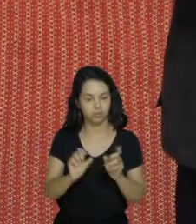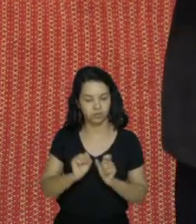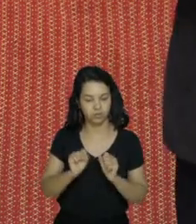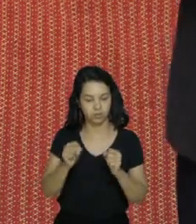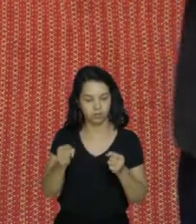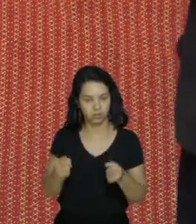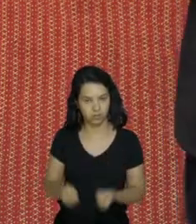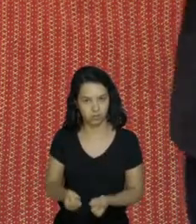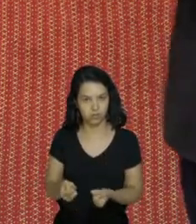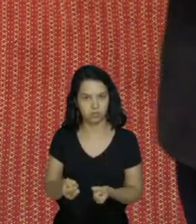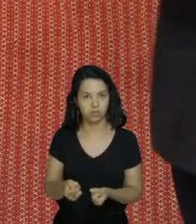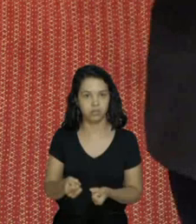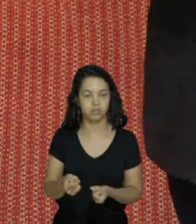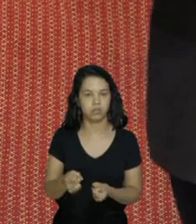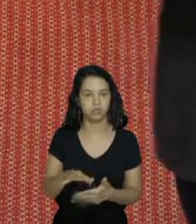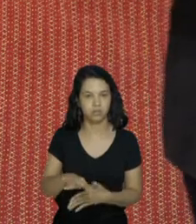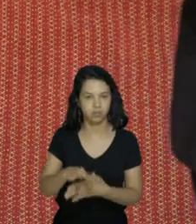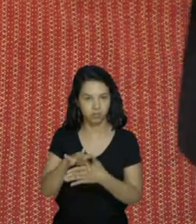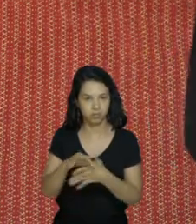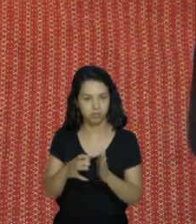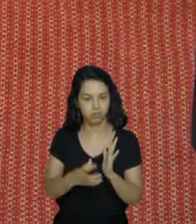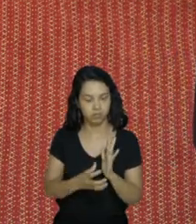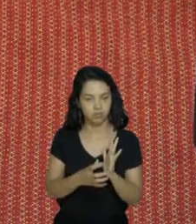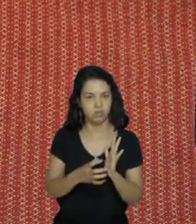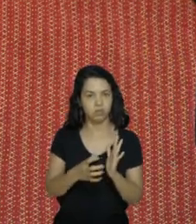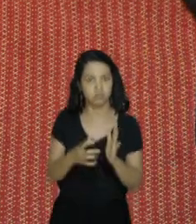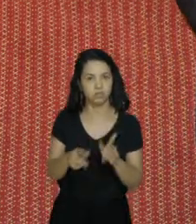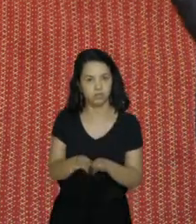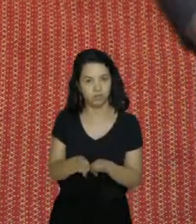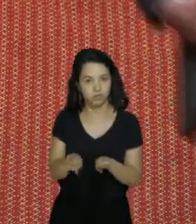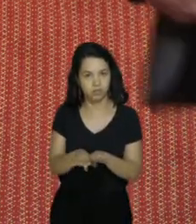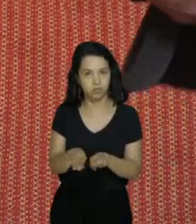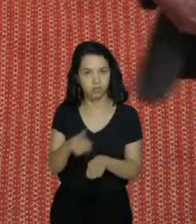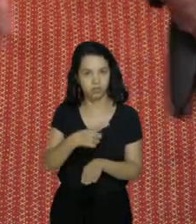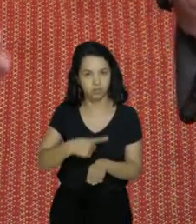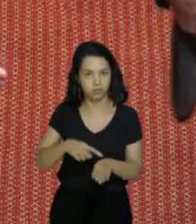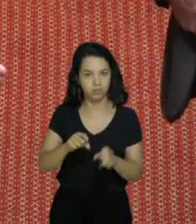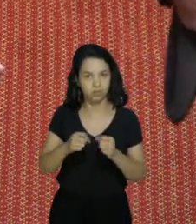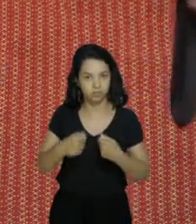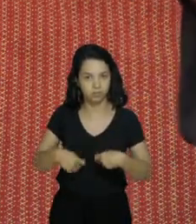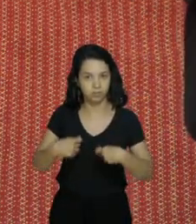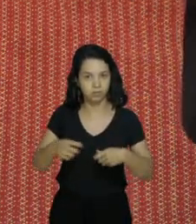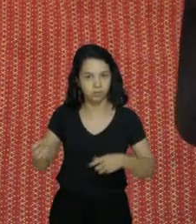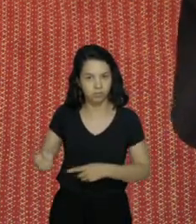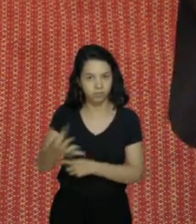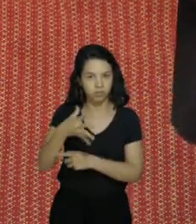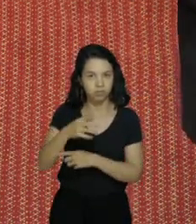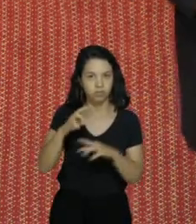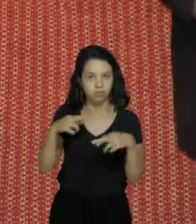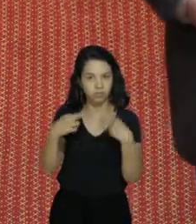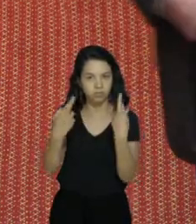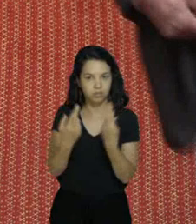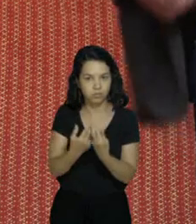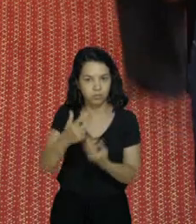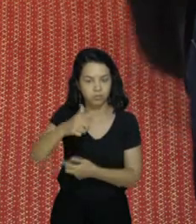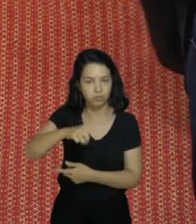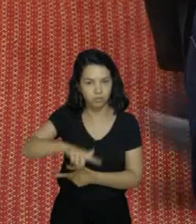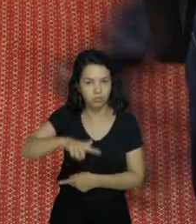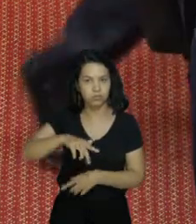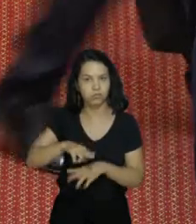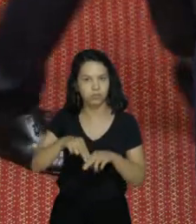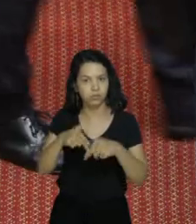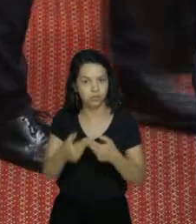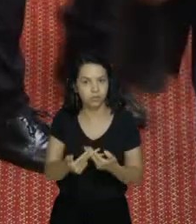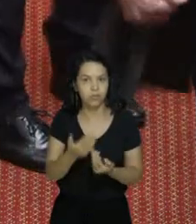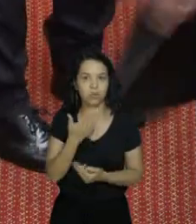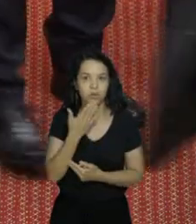com alguns líderes de bancada, de outros partidos também, para que a gente possa fazer uma nova reunião com o governo. E, para tanto, eu peço